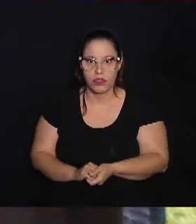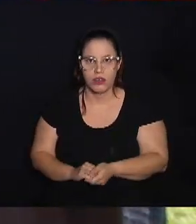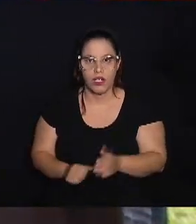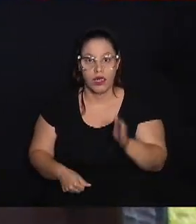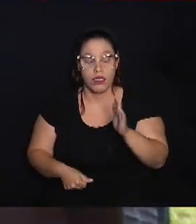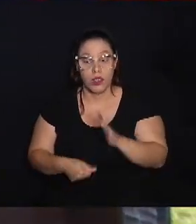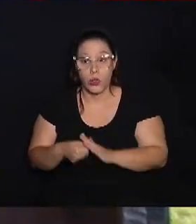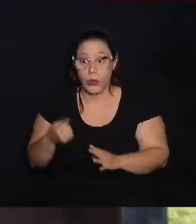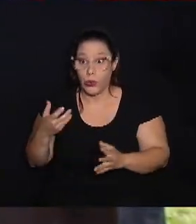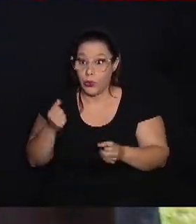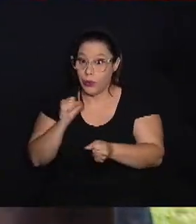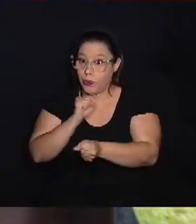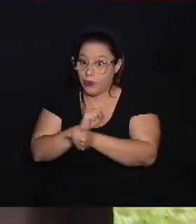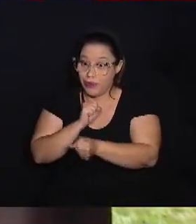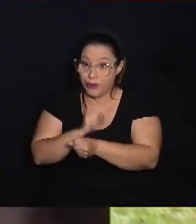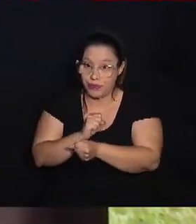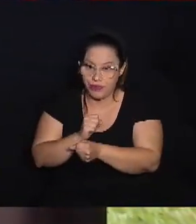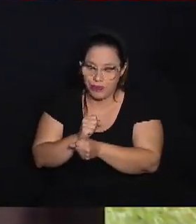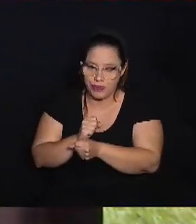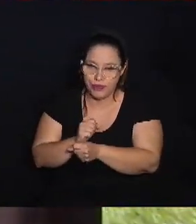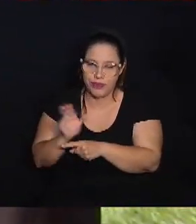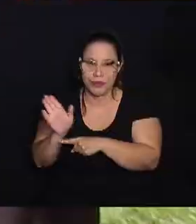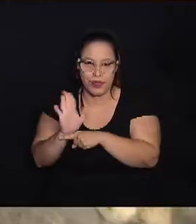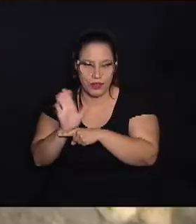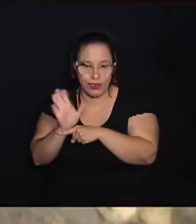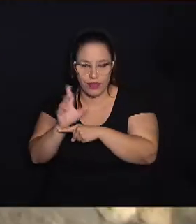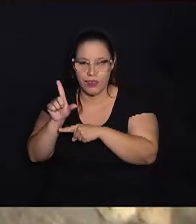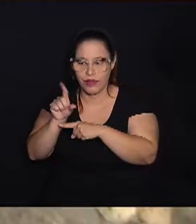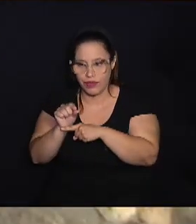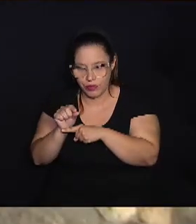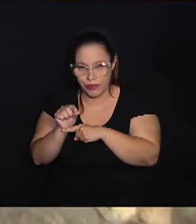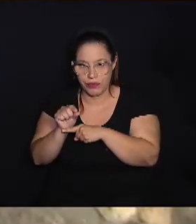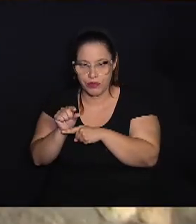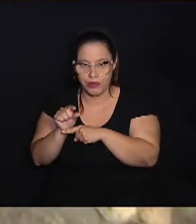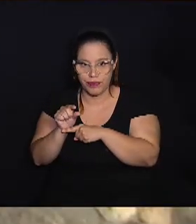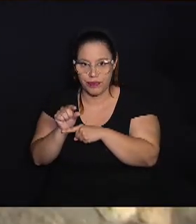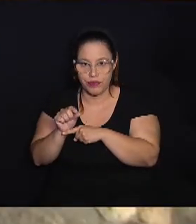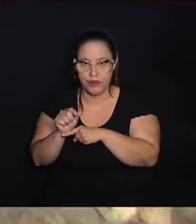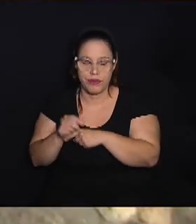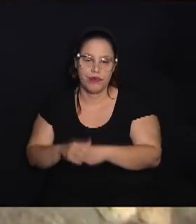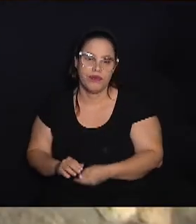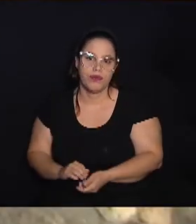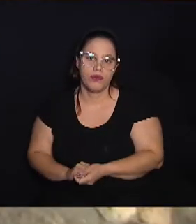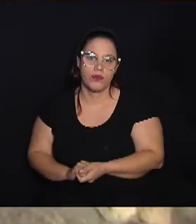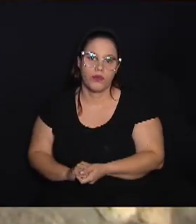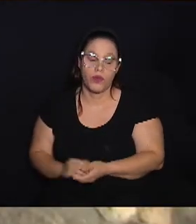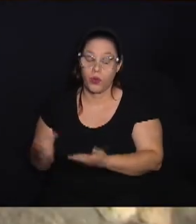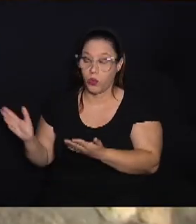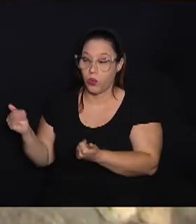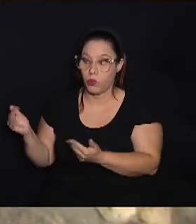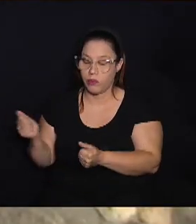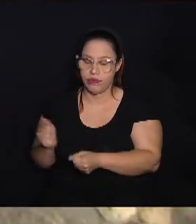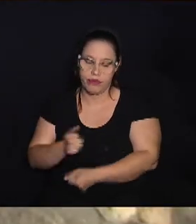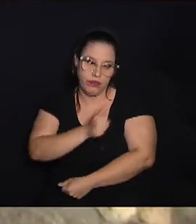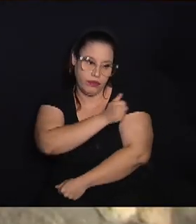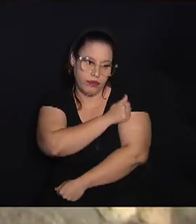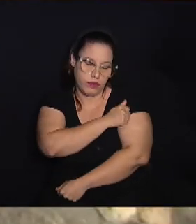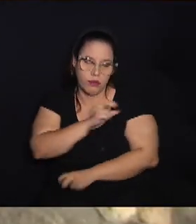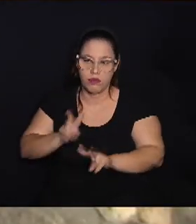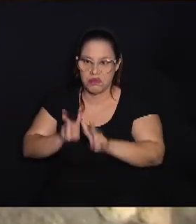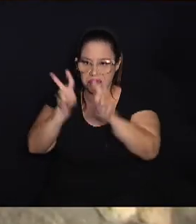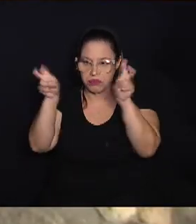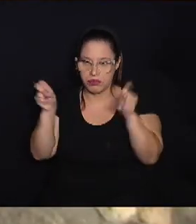mais aguardados é a produção do curta-metragem. Todos os anos os estudantes, os jovens da academia escolhem a